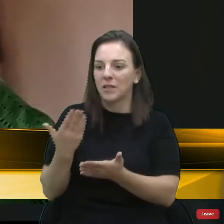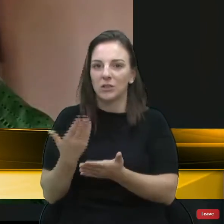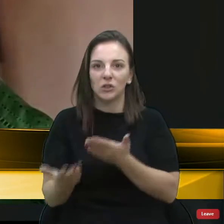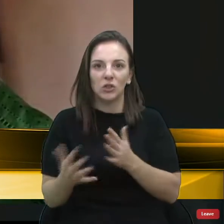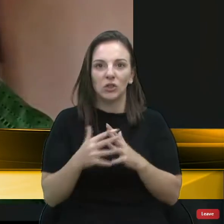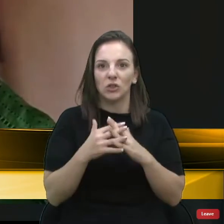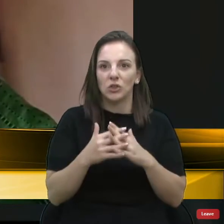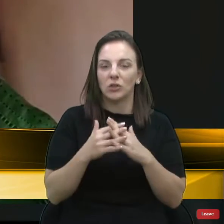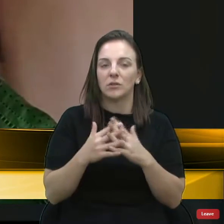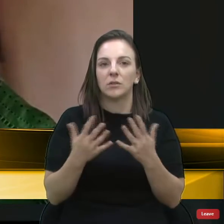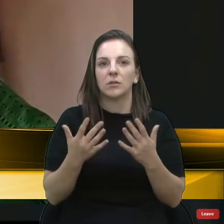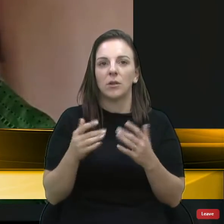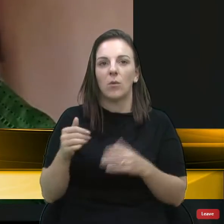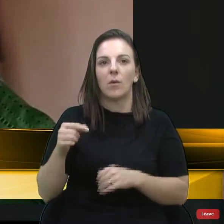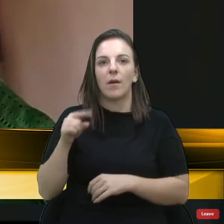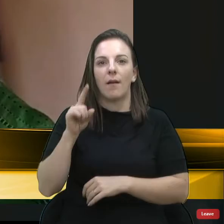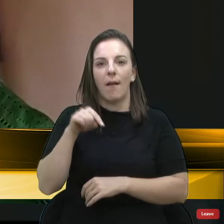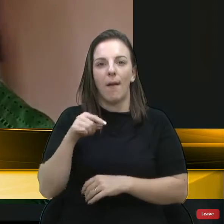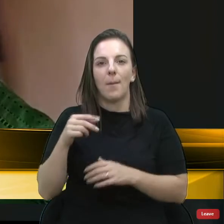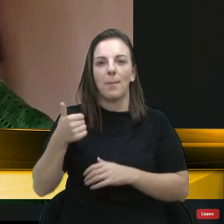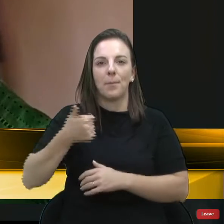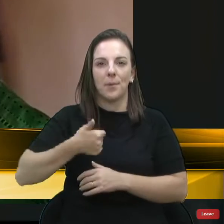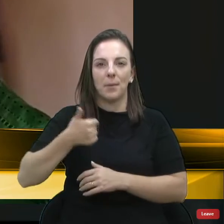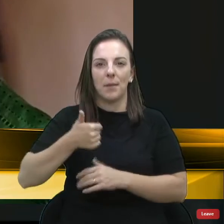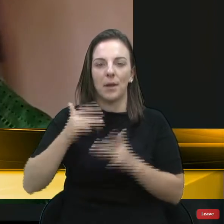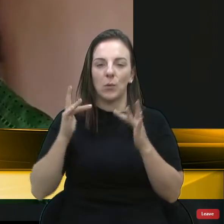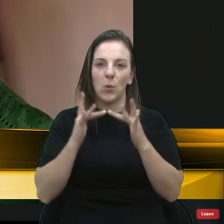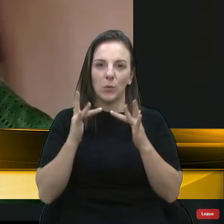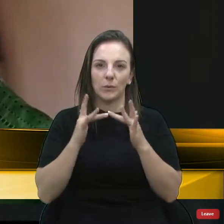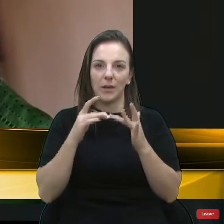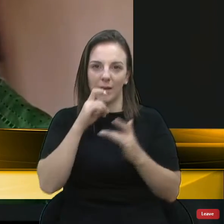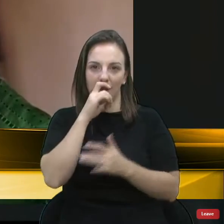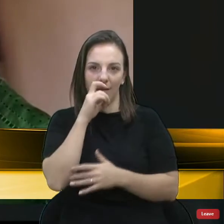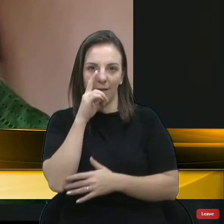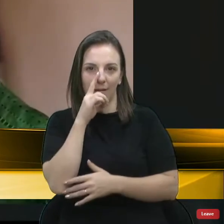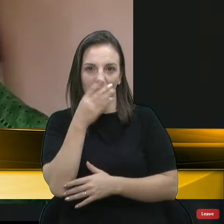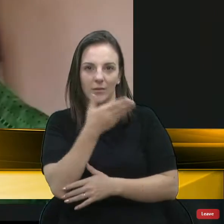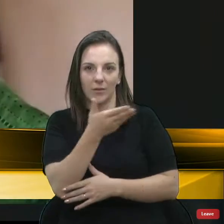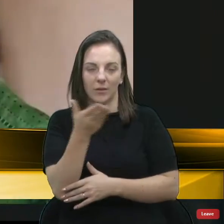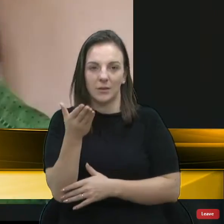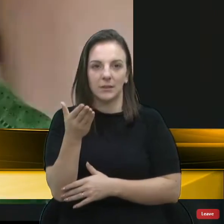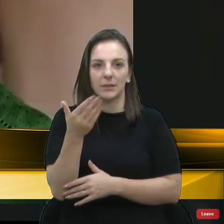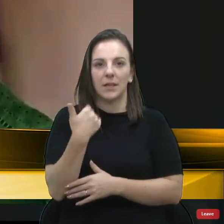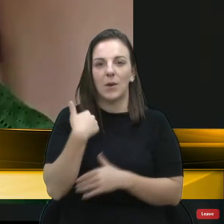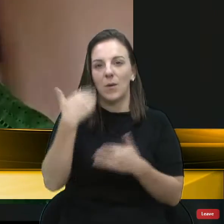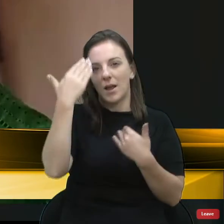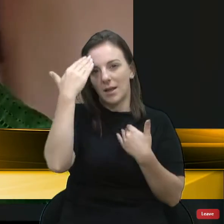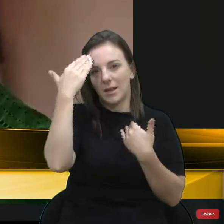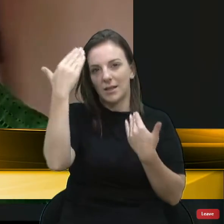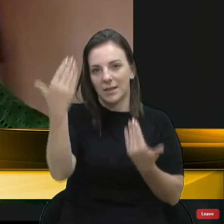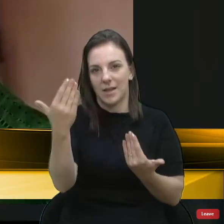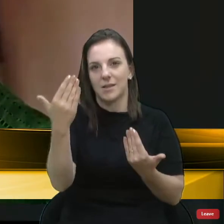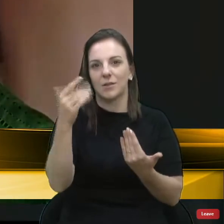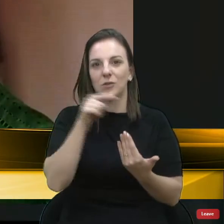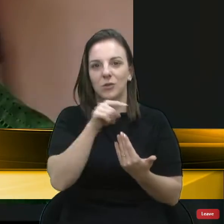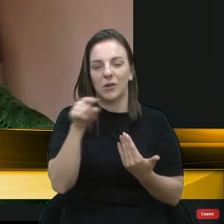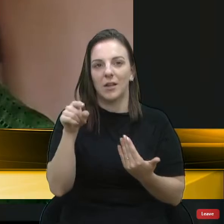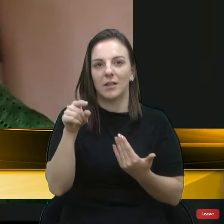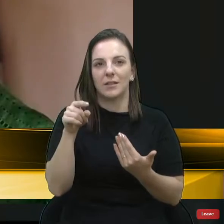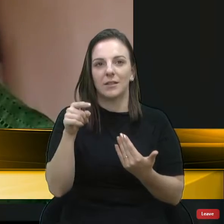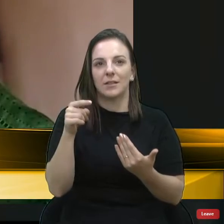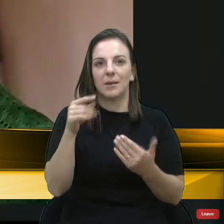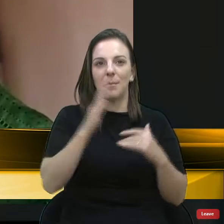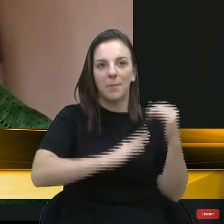gente vem estreitando laços, né? Agradeço a essa pequena ação, esse gesto, né, que foi de fato executado